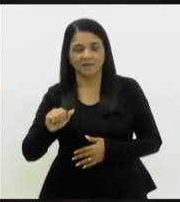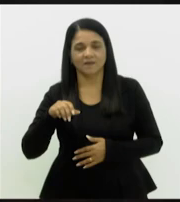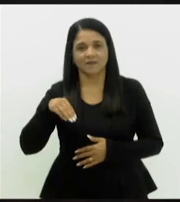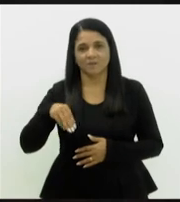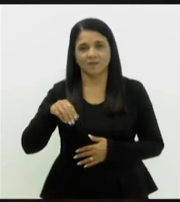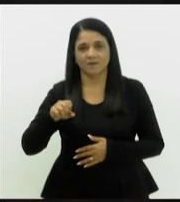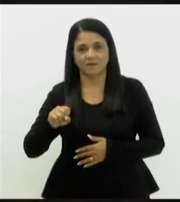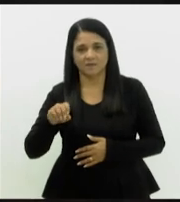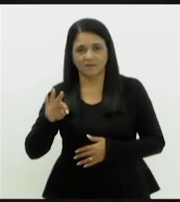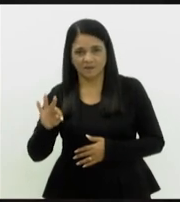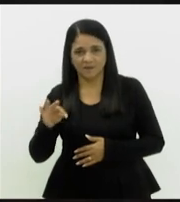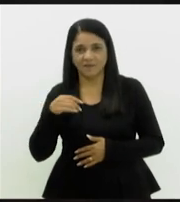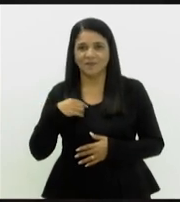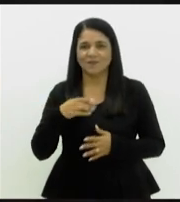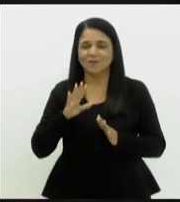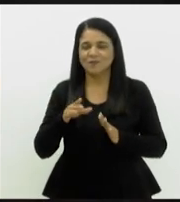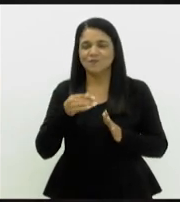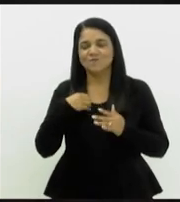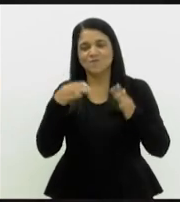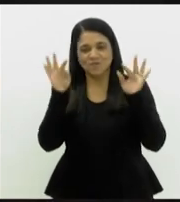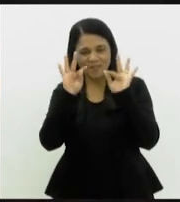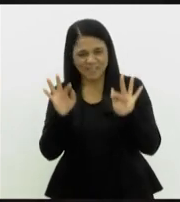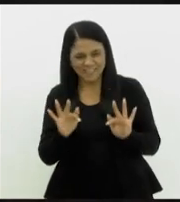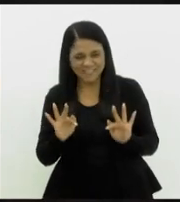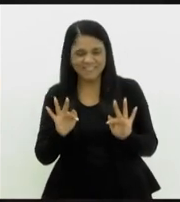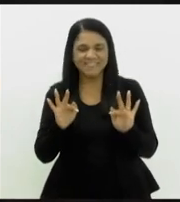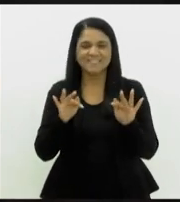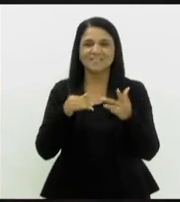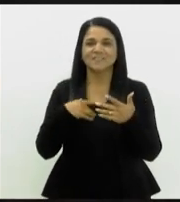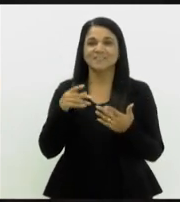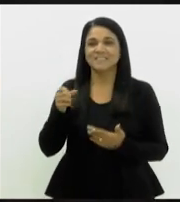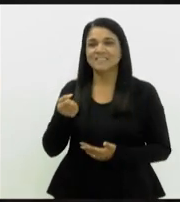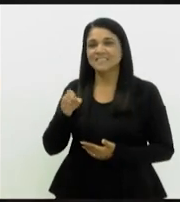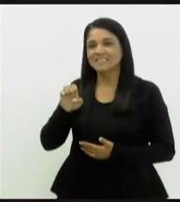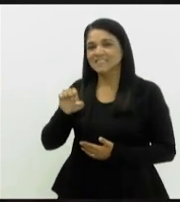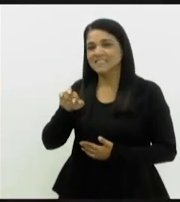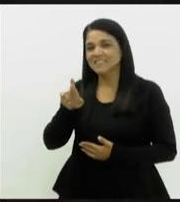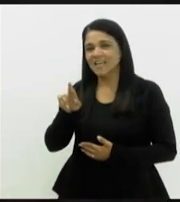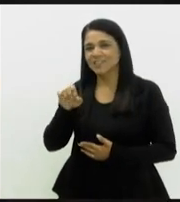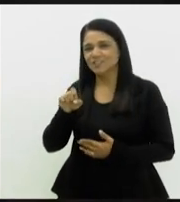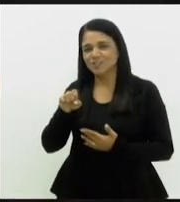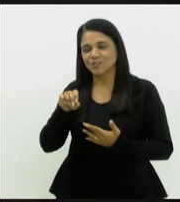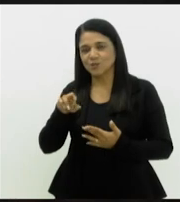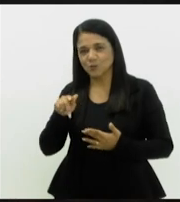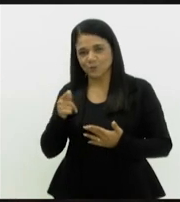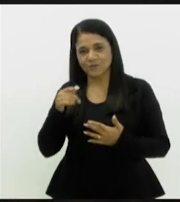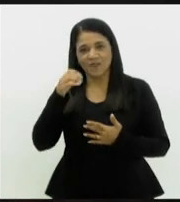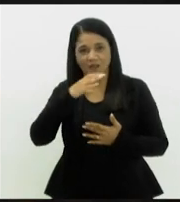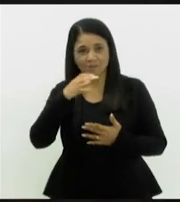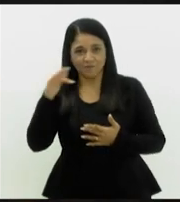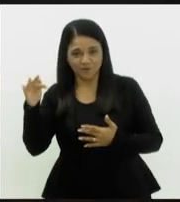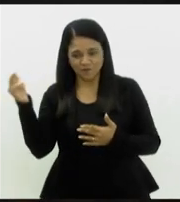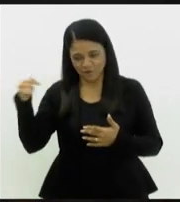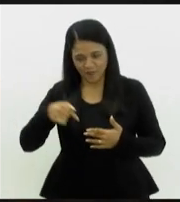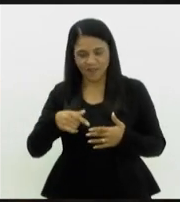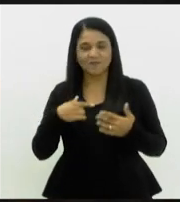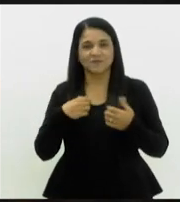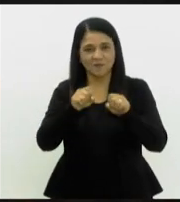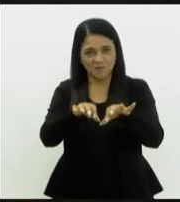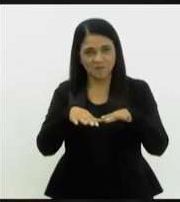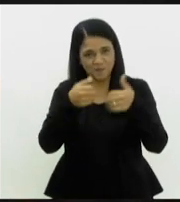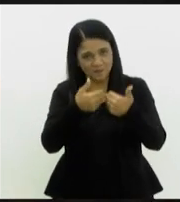Estou feliz que a gente tirou o Serginho um pouquinho de Cabo Frio. Está reaberta a sessão, passe-se a ordem do dia.